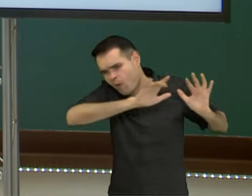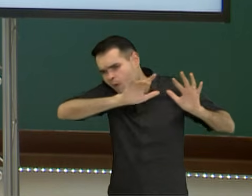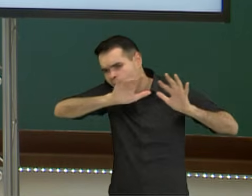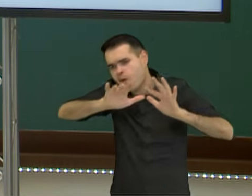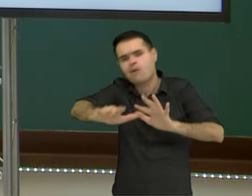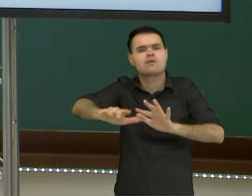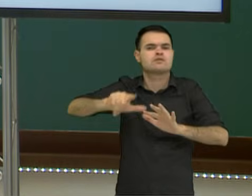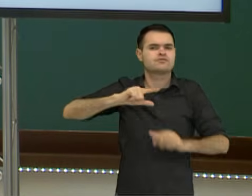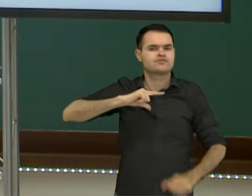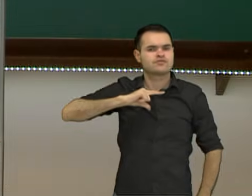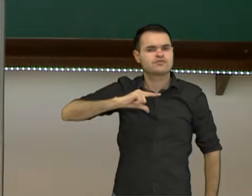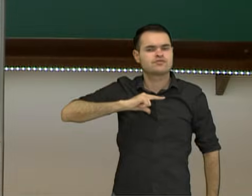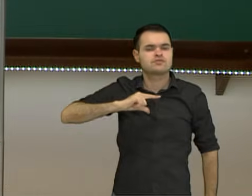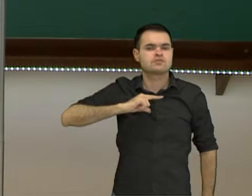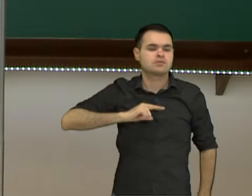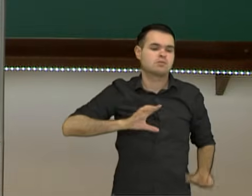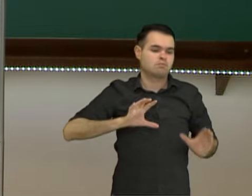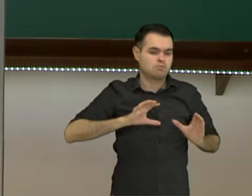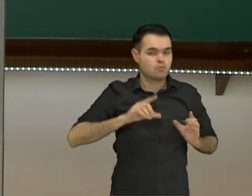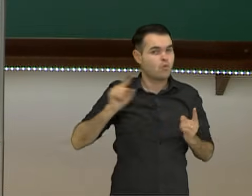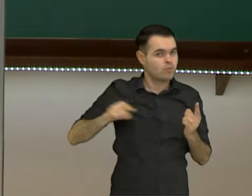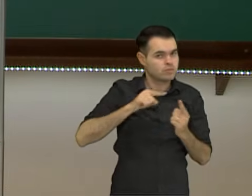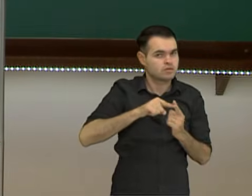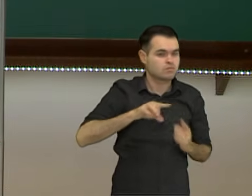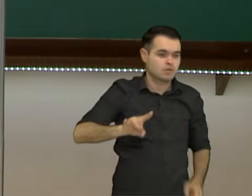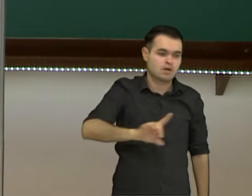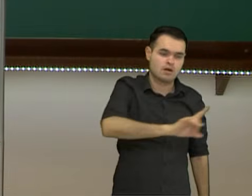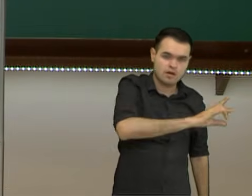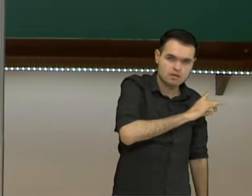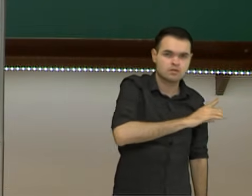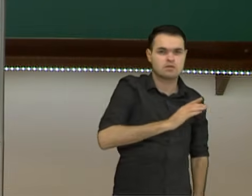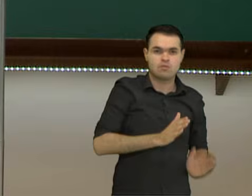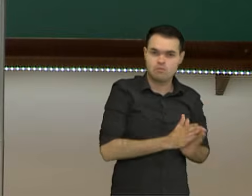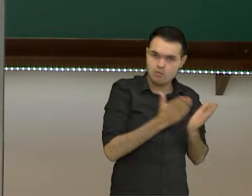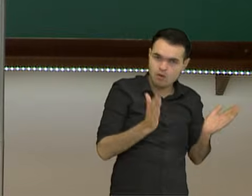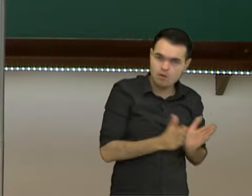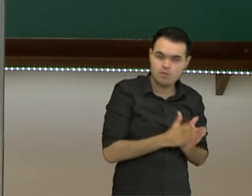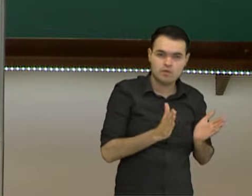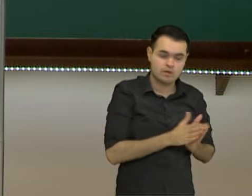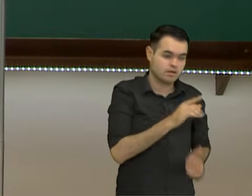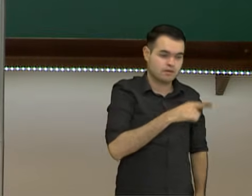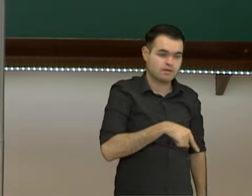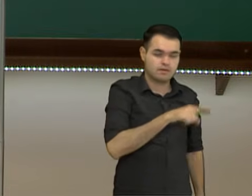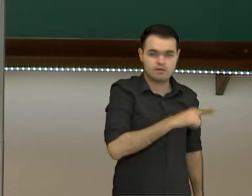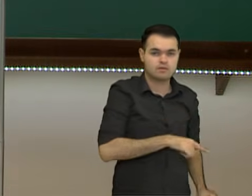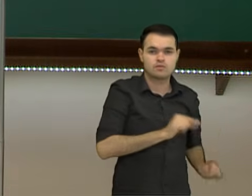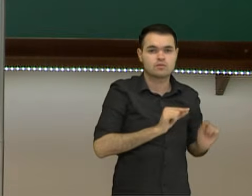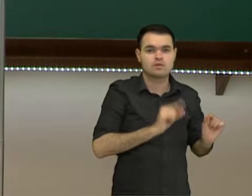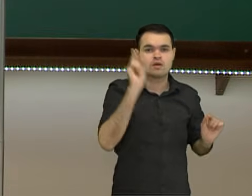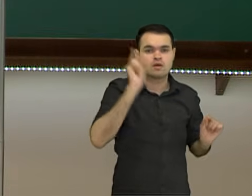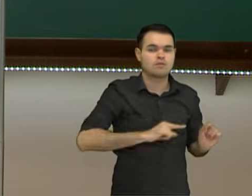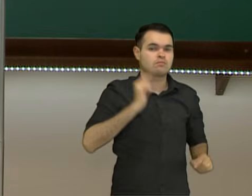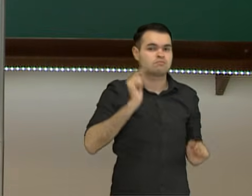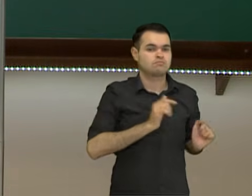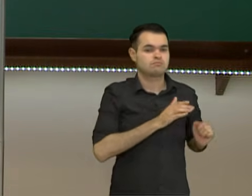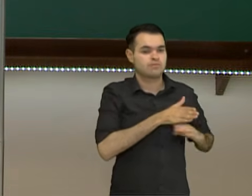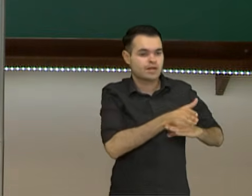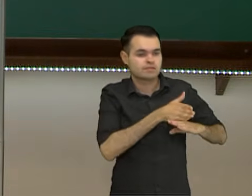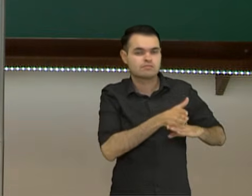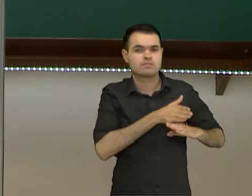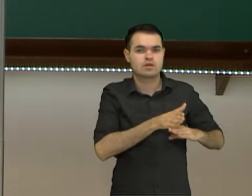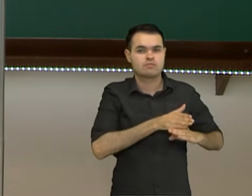cruzada, tinham, cada qual o seu objetivo. Então os pobres, eles participavam das cruzadas para conseguir